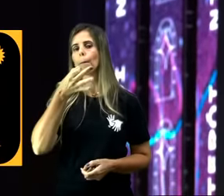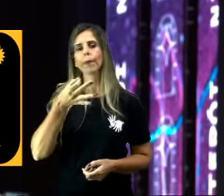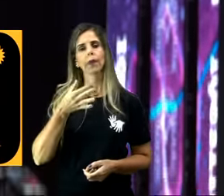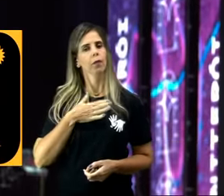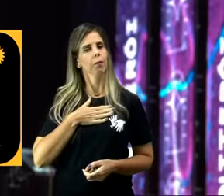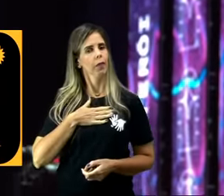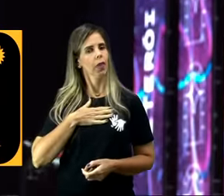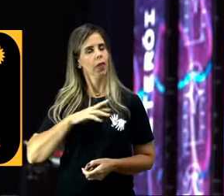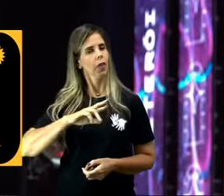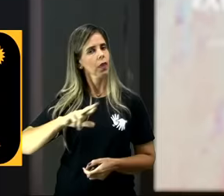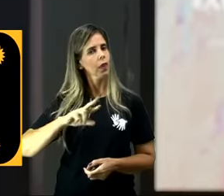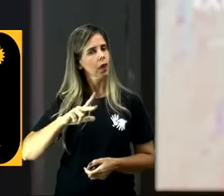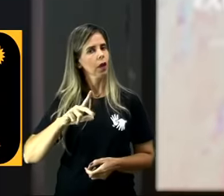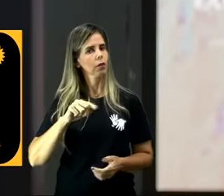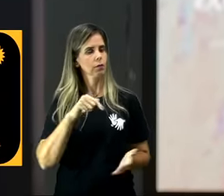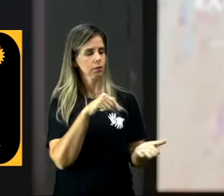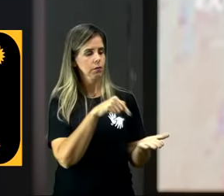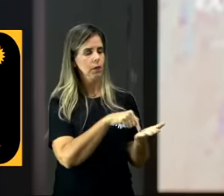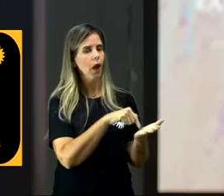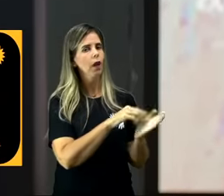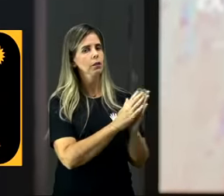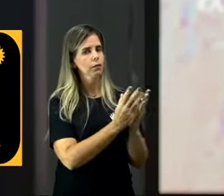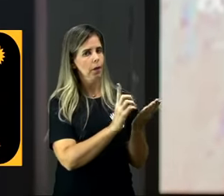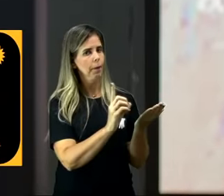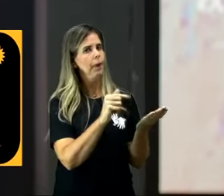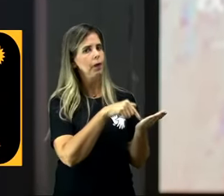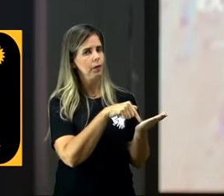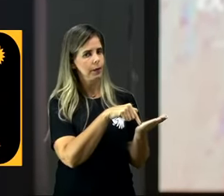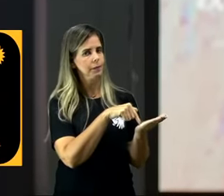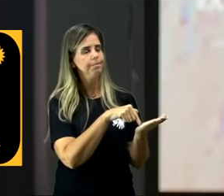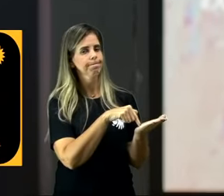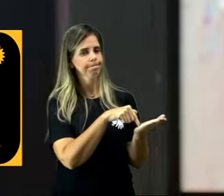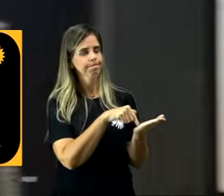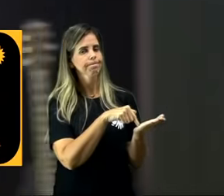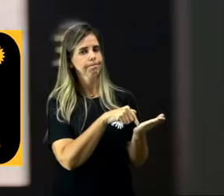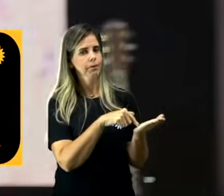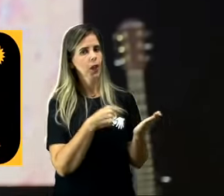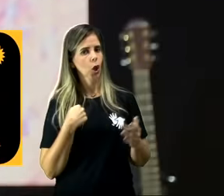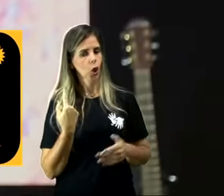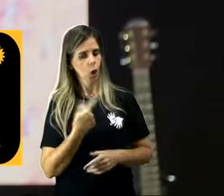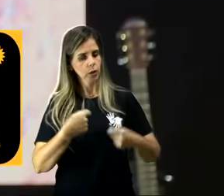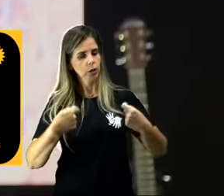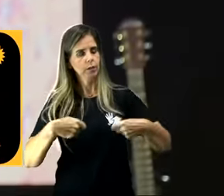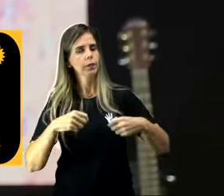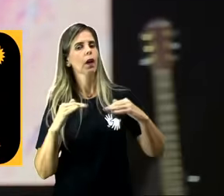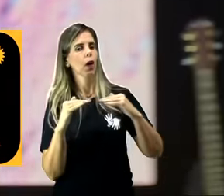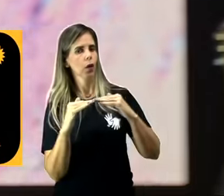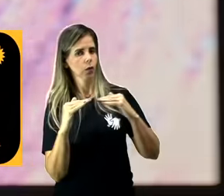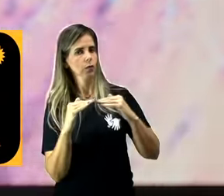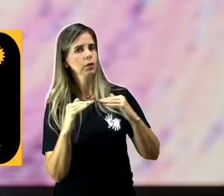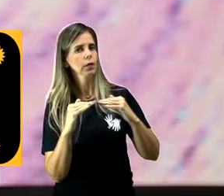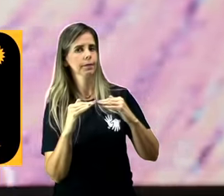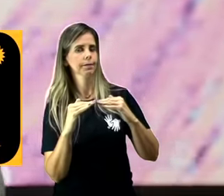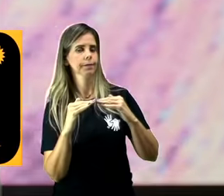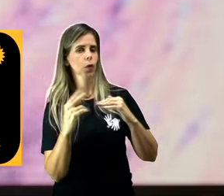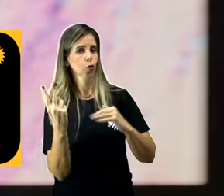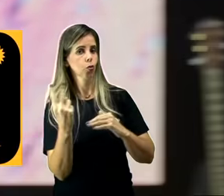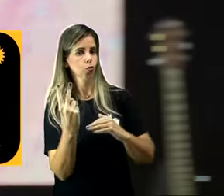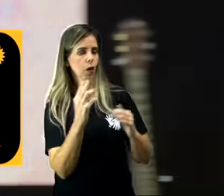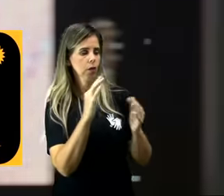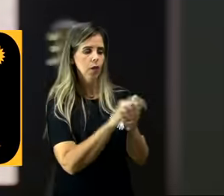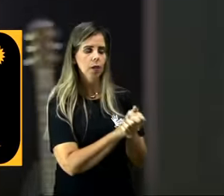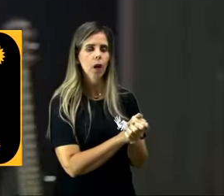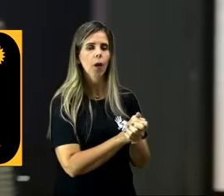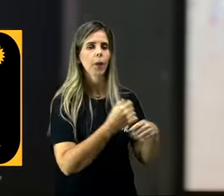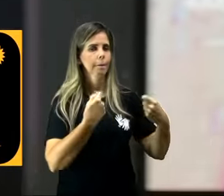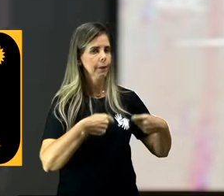opinião. Bíblia. Tá? Vamos concordar? Mas agora ainda não. Então agora ainda não. Pastor, como é que eu vou fazer para